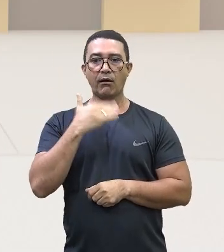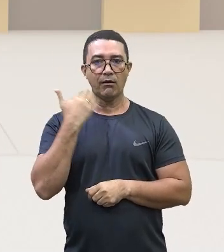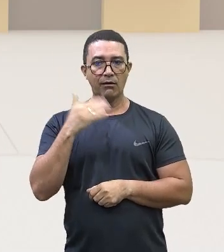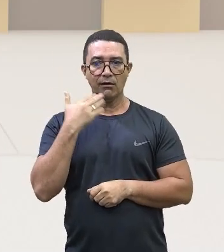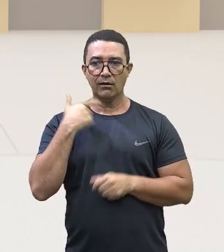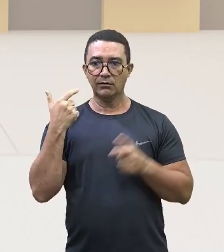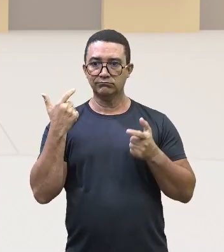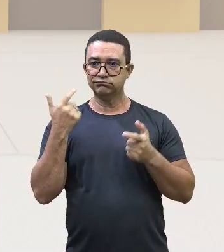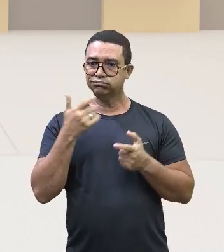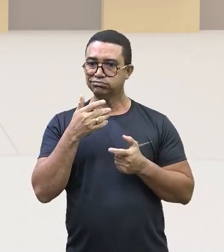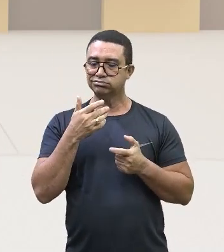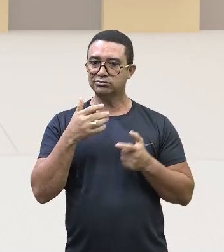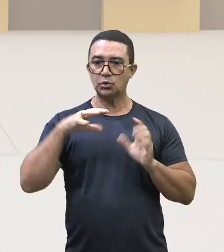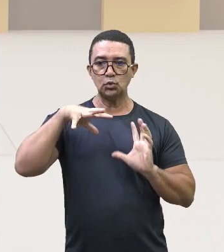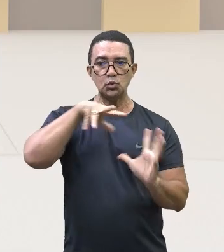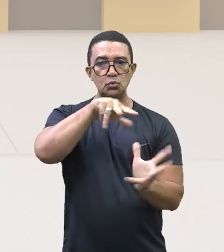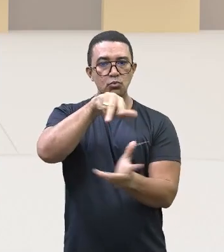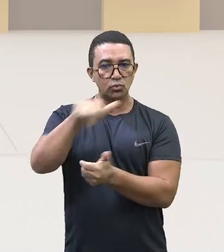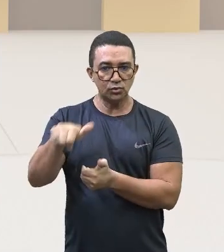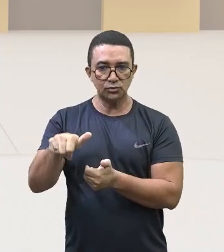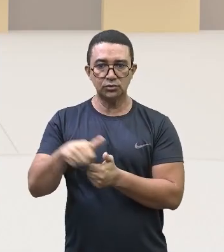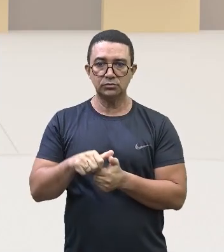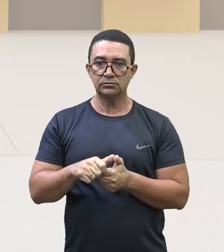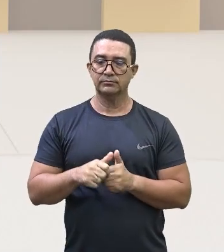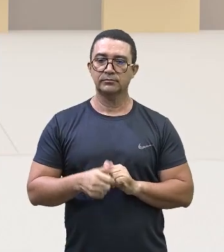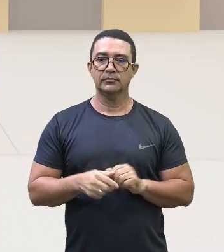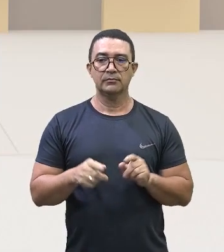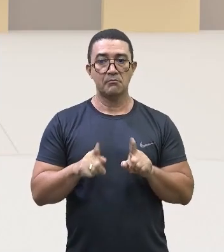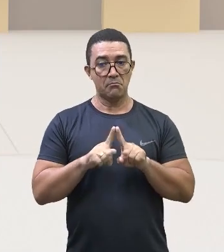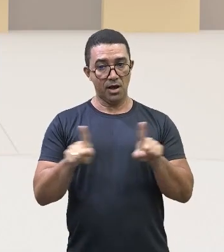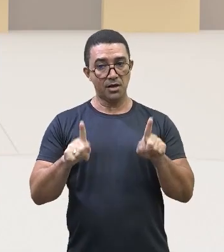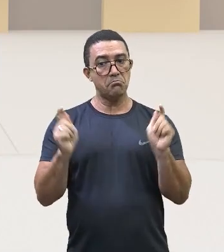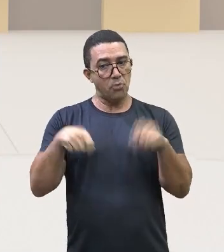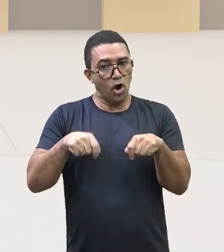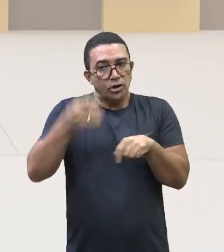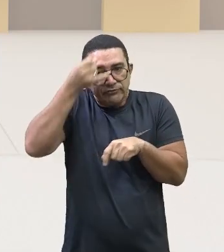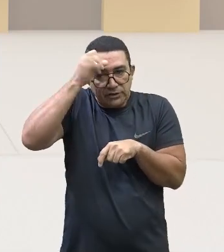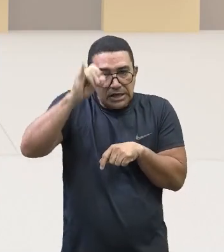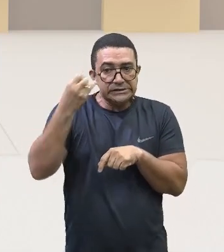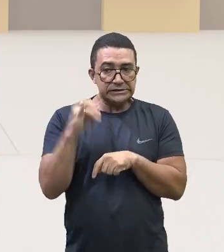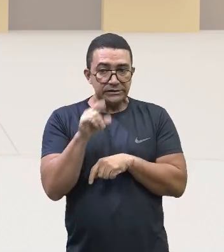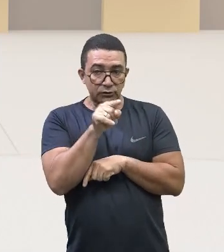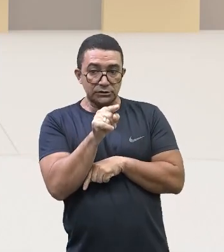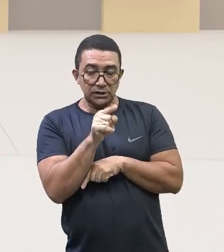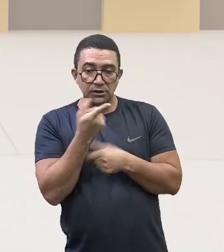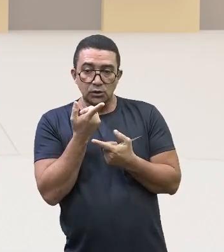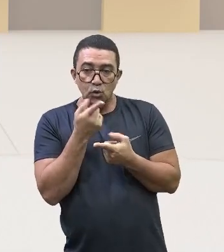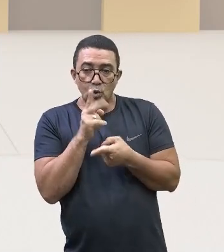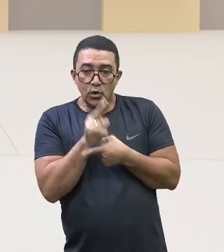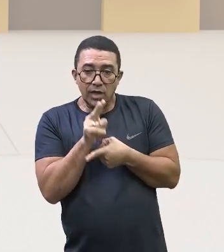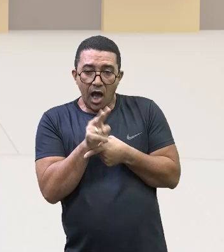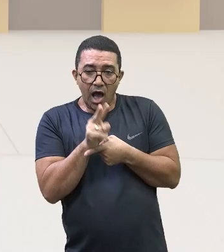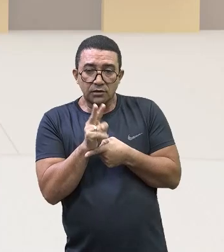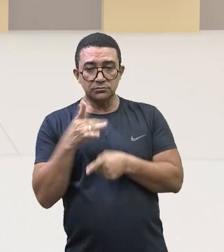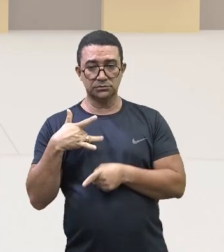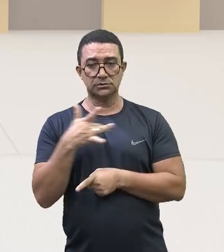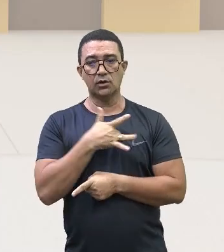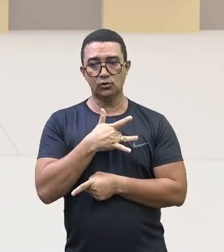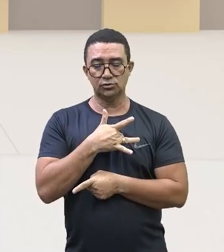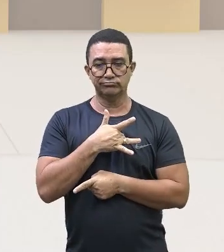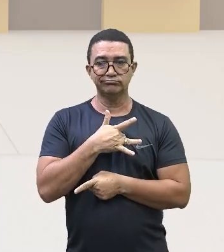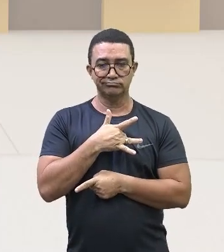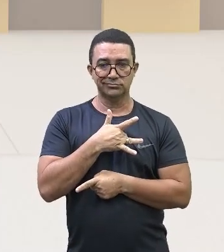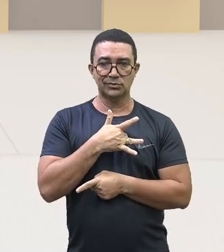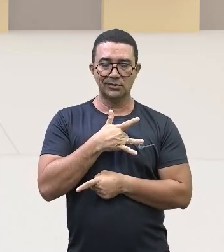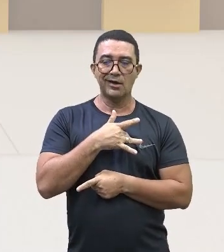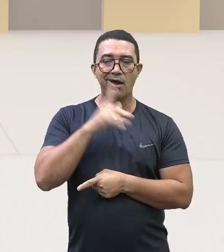causa de morte no mundo. No mundo, e pode ser evitado, né, se você tiver um cuidado maior. Daqui a pouco nós vamos conversar também sobre essa questão da